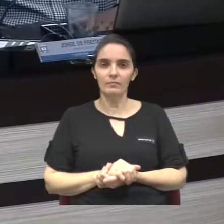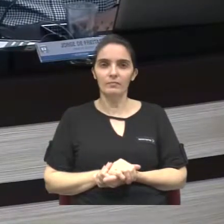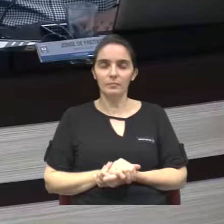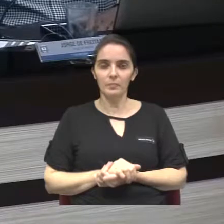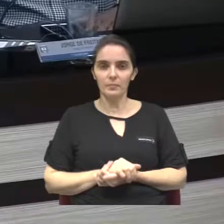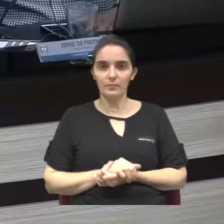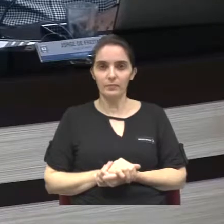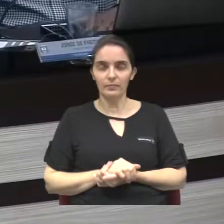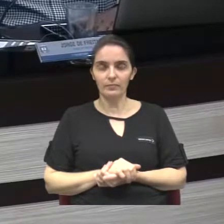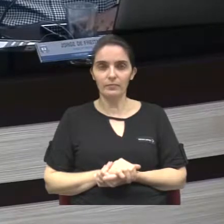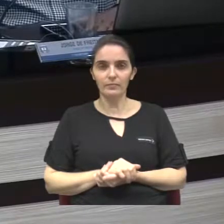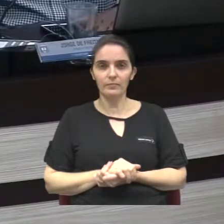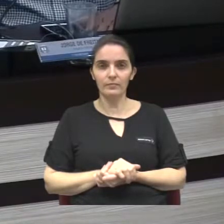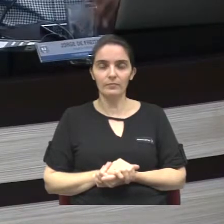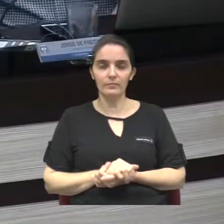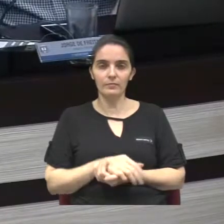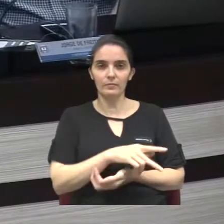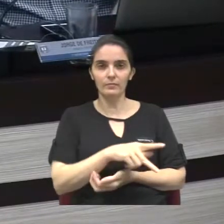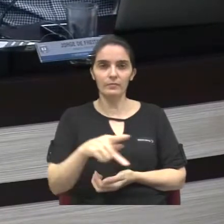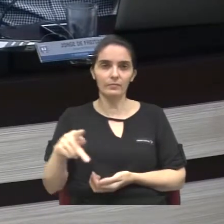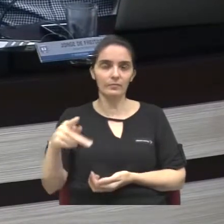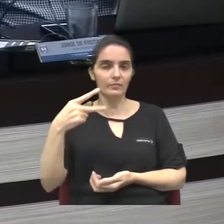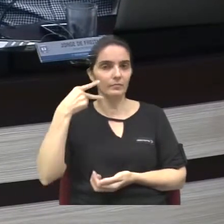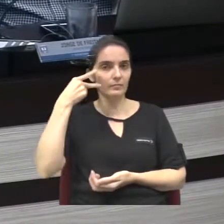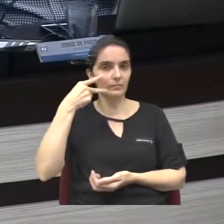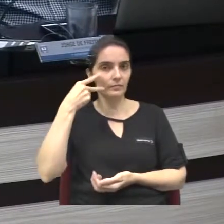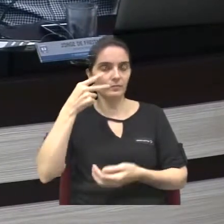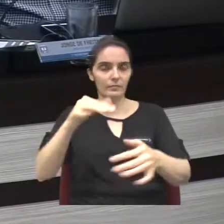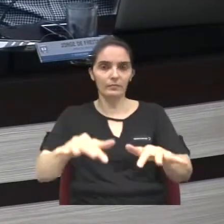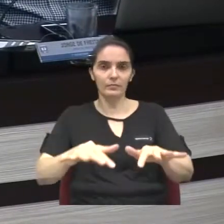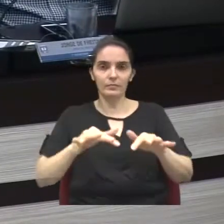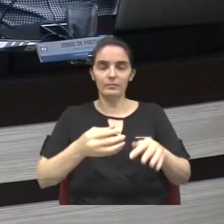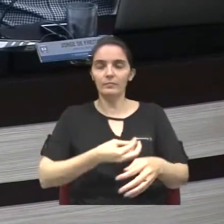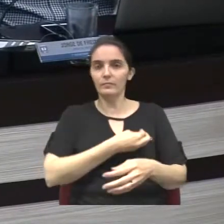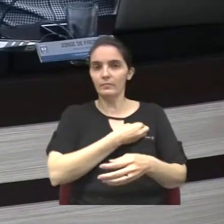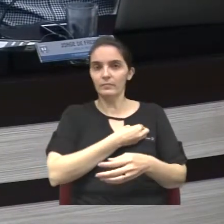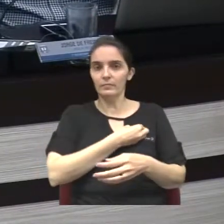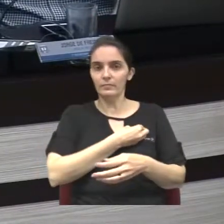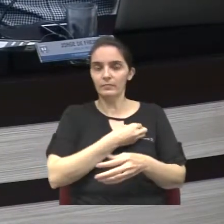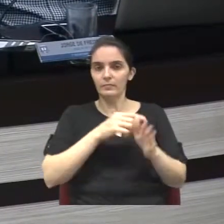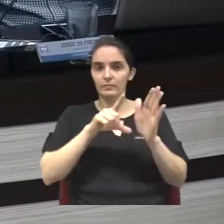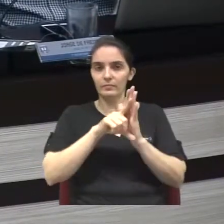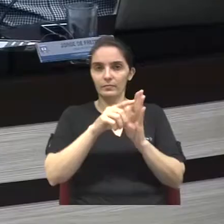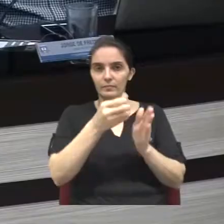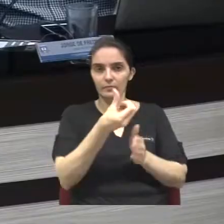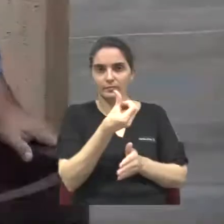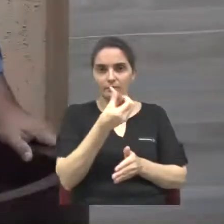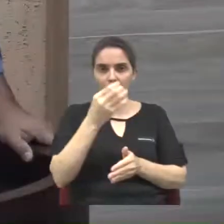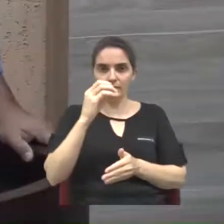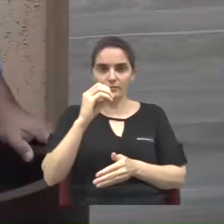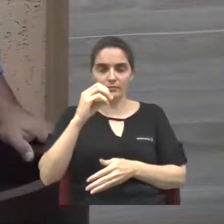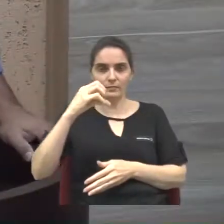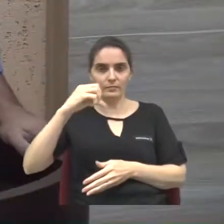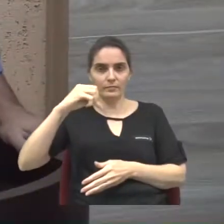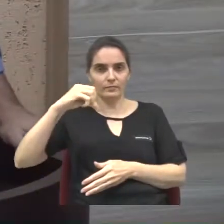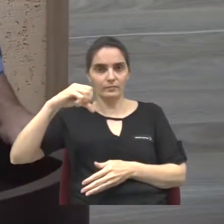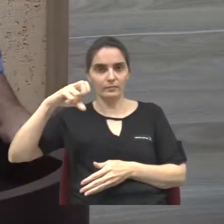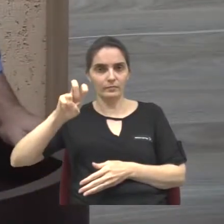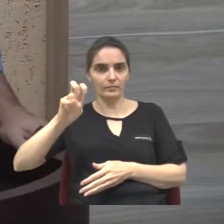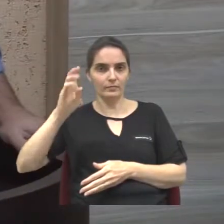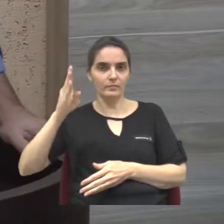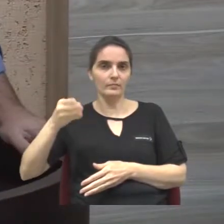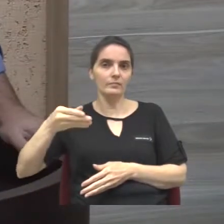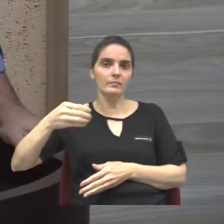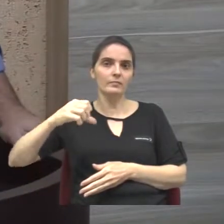Senhor presidente, nobres pares, público presente, a Lei 6.095 barra 2018 é aquela lei,